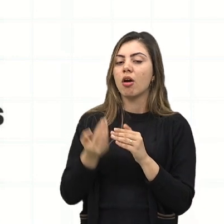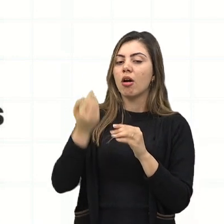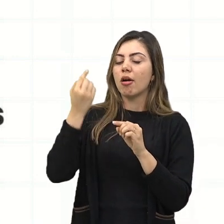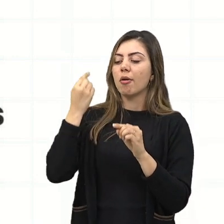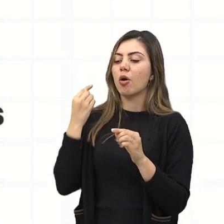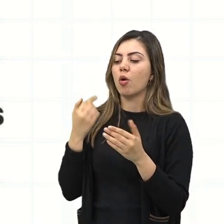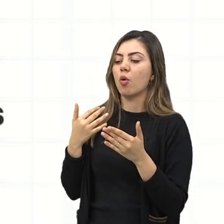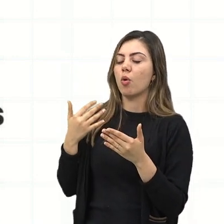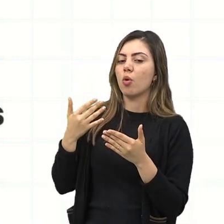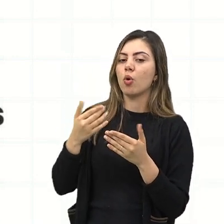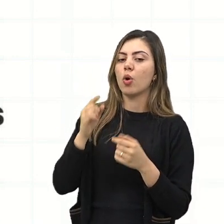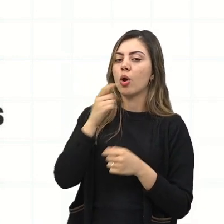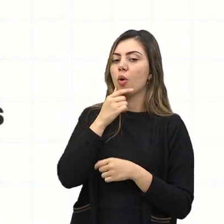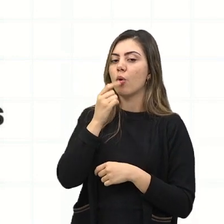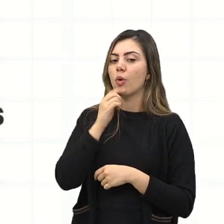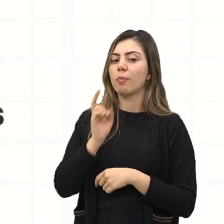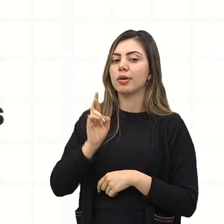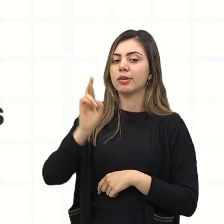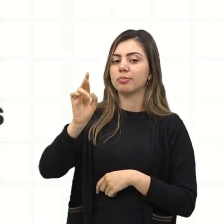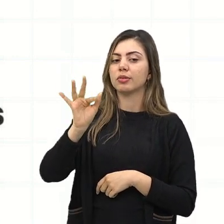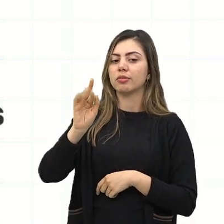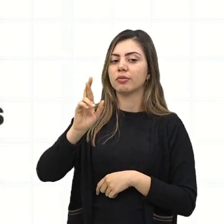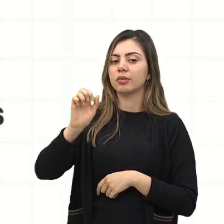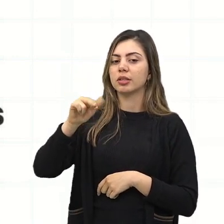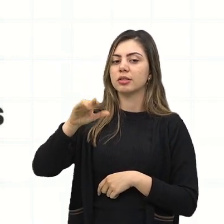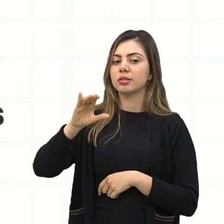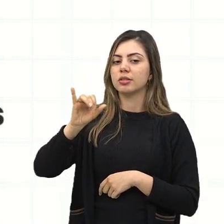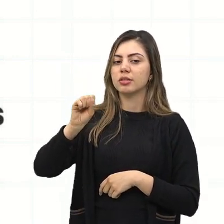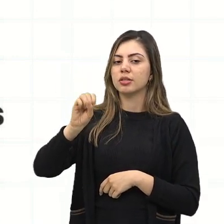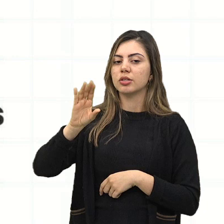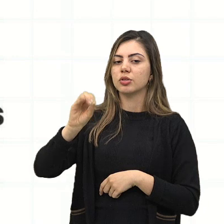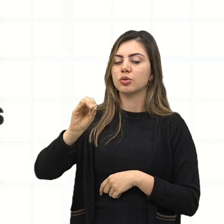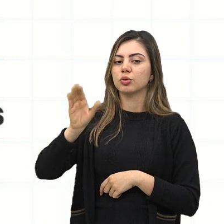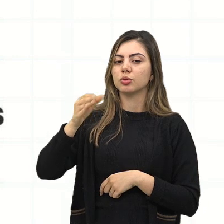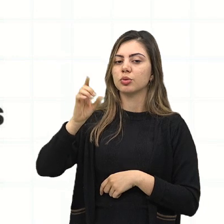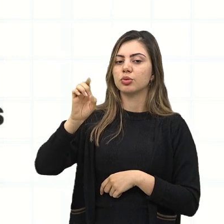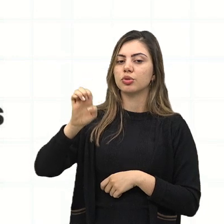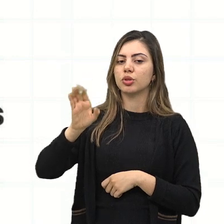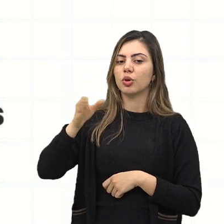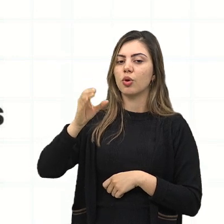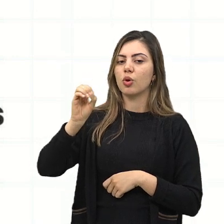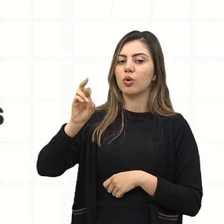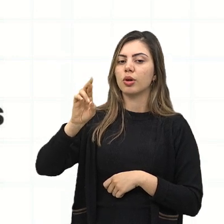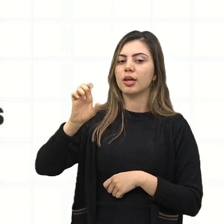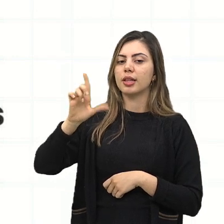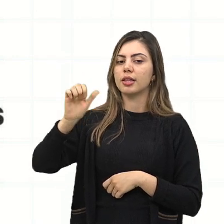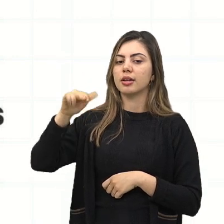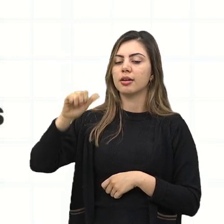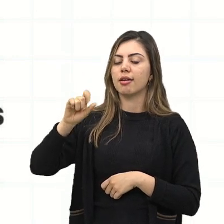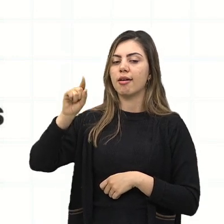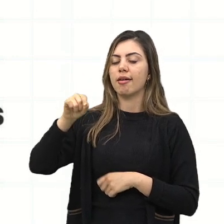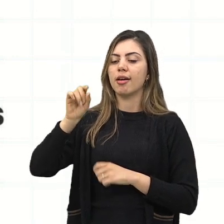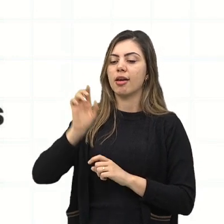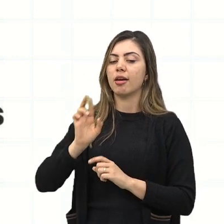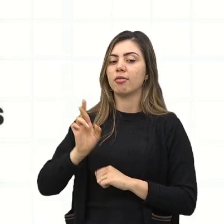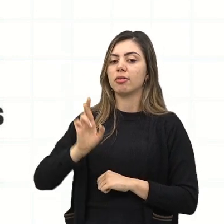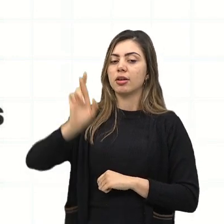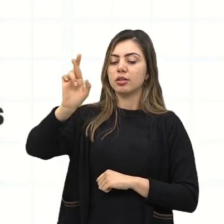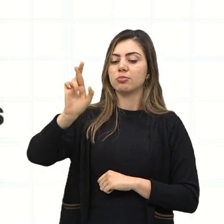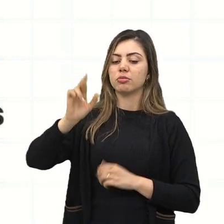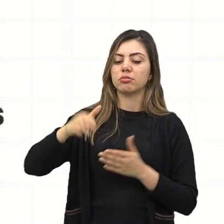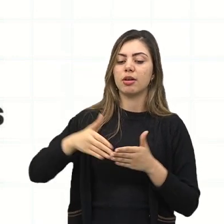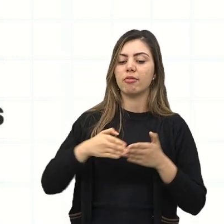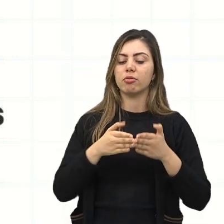líder, Francisco de Orellana, já apresentei aqui o meu personagem, que é esse líder que vai estar à frente dessa expedição, nos levou a uma expedição pelo